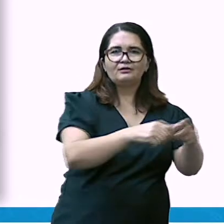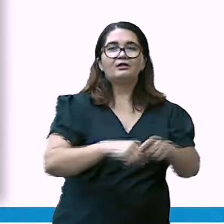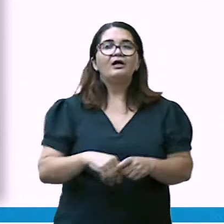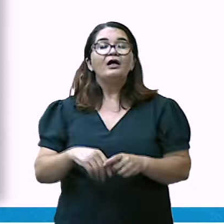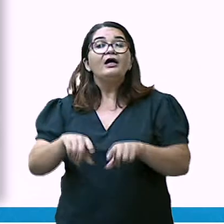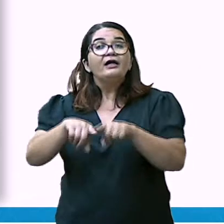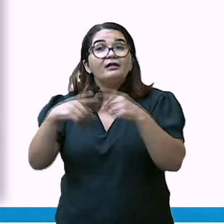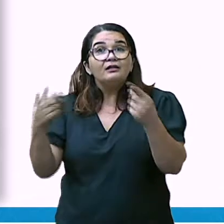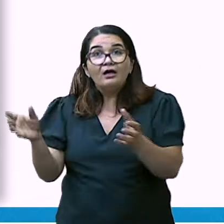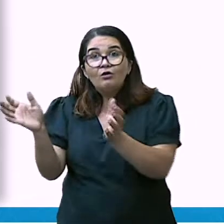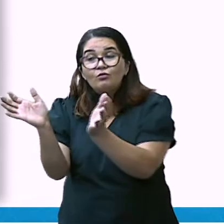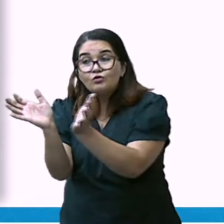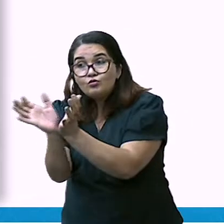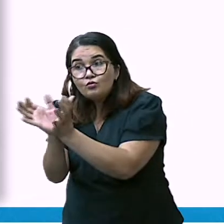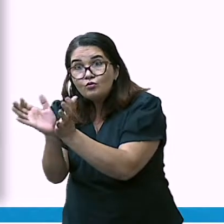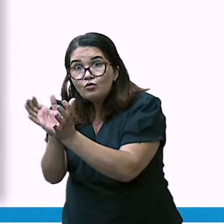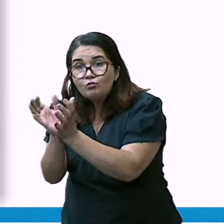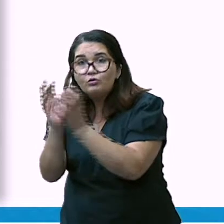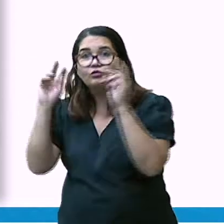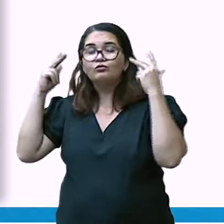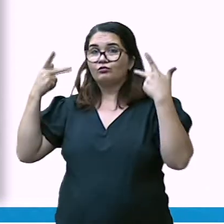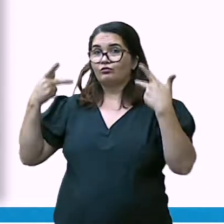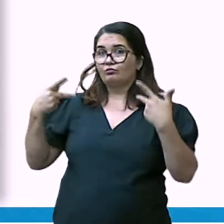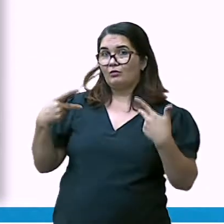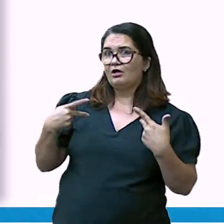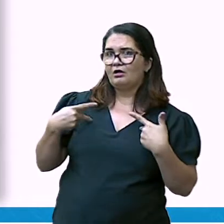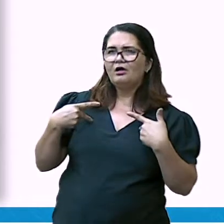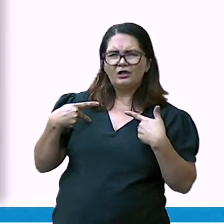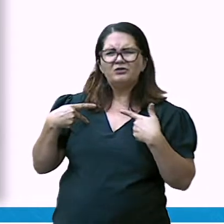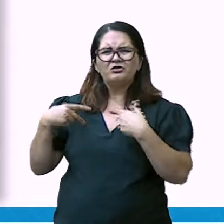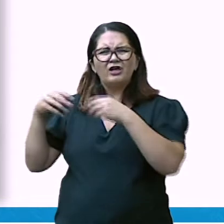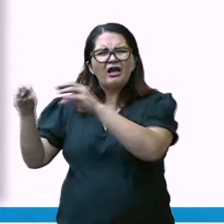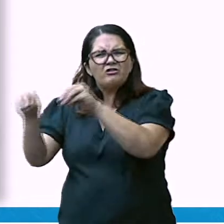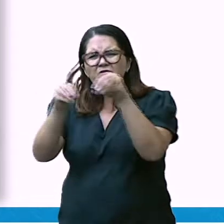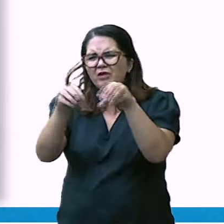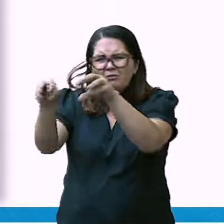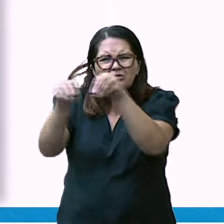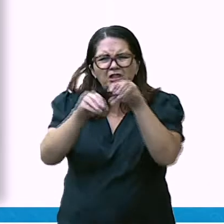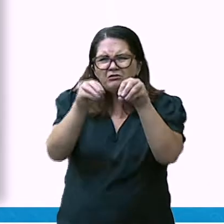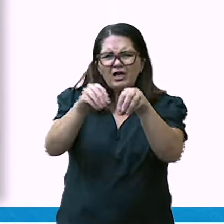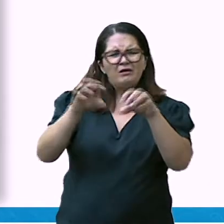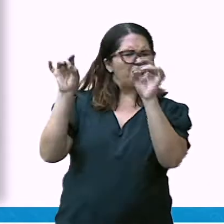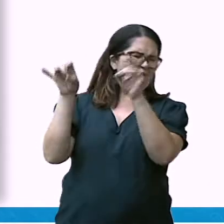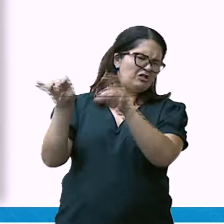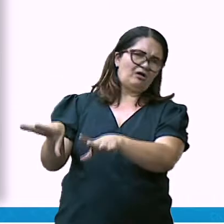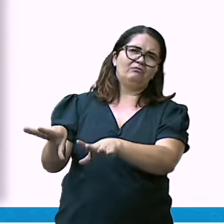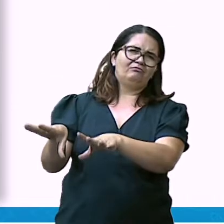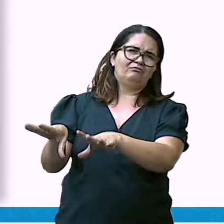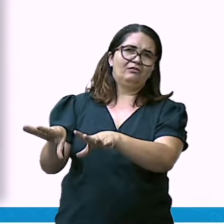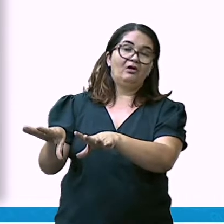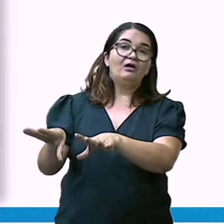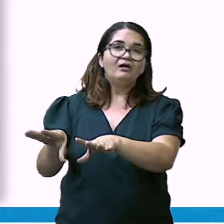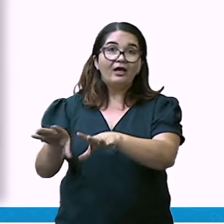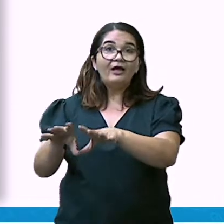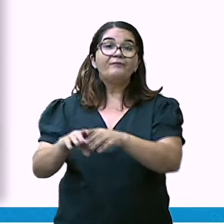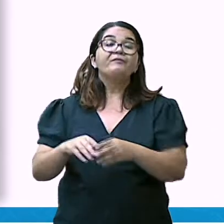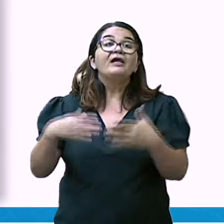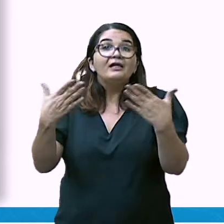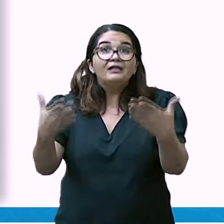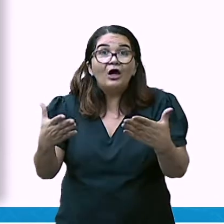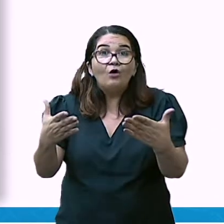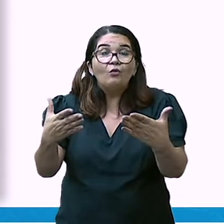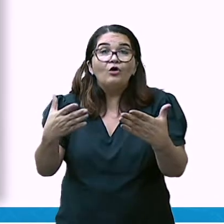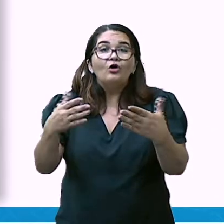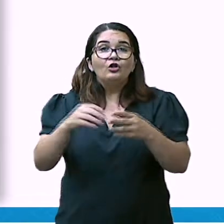grupos humanos deixaram o nomadismo de ficar mudando de um lugar para o outro por volta de